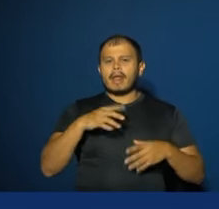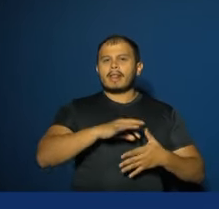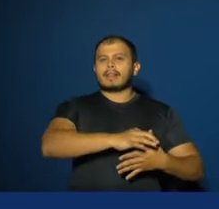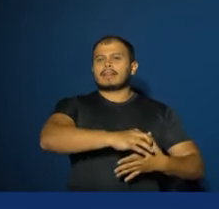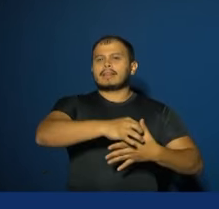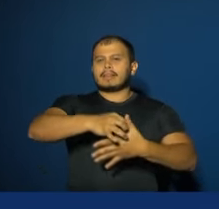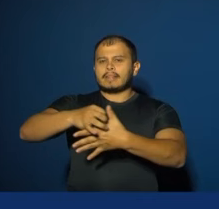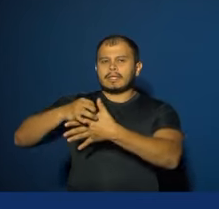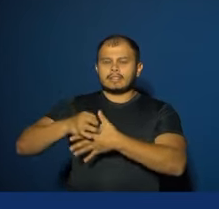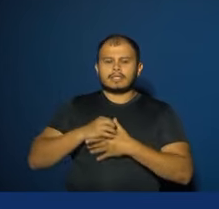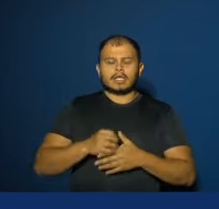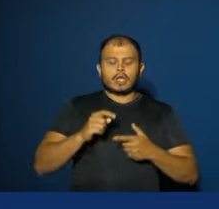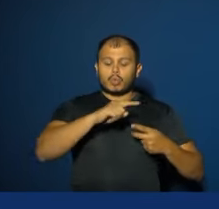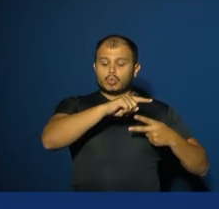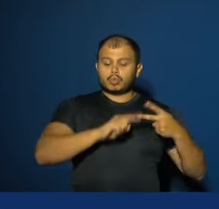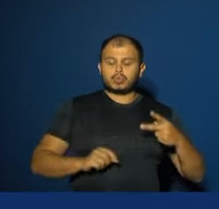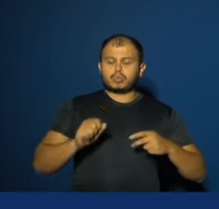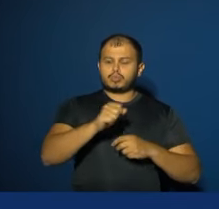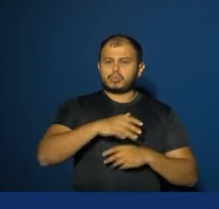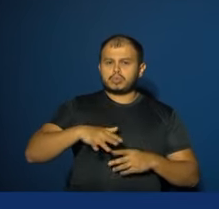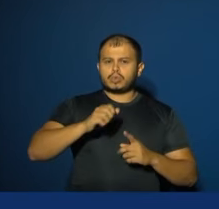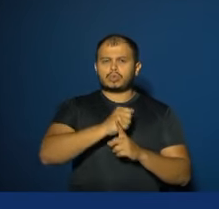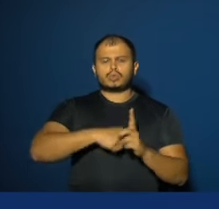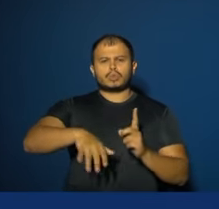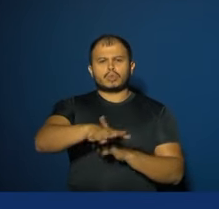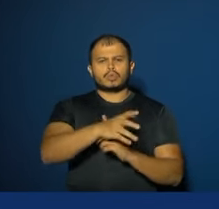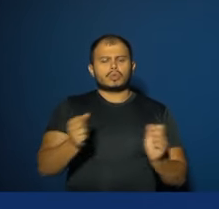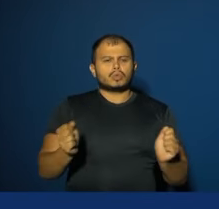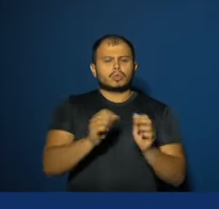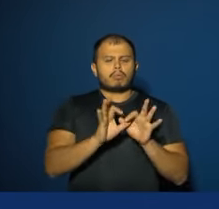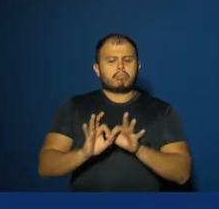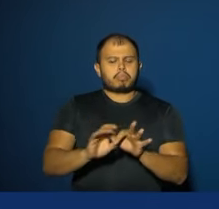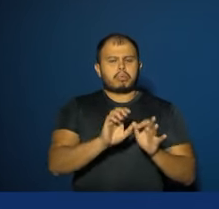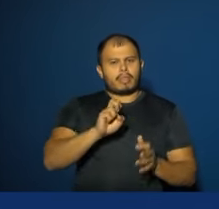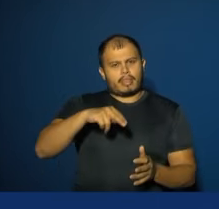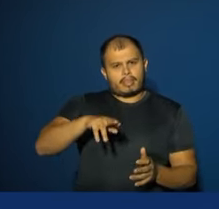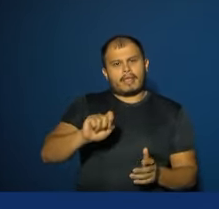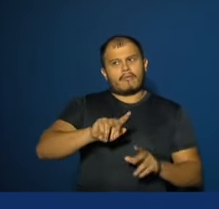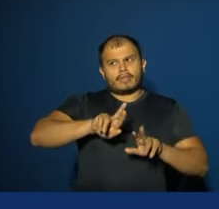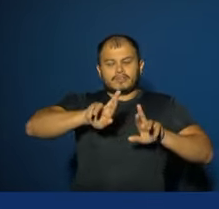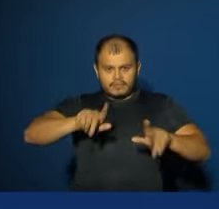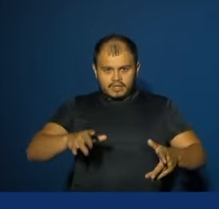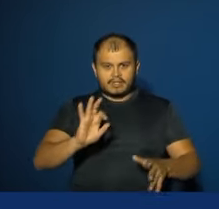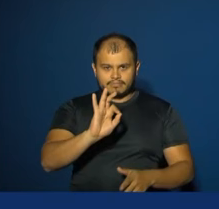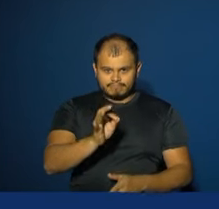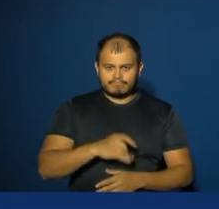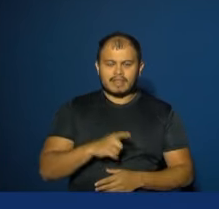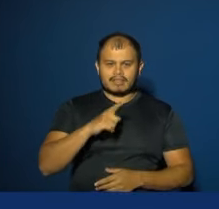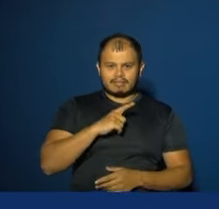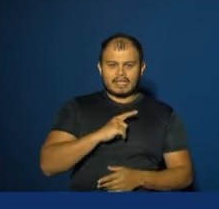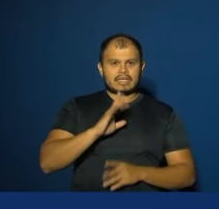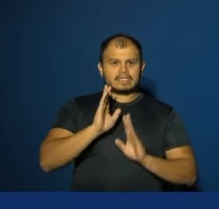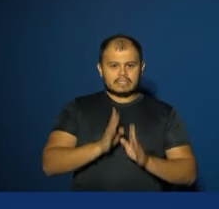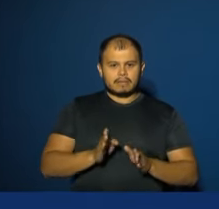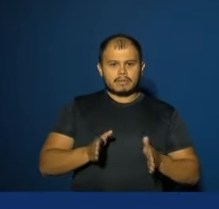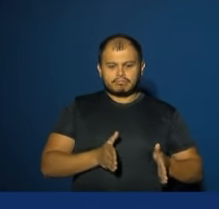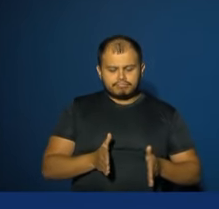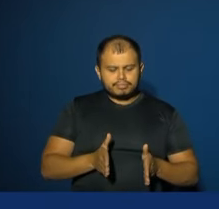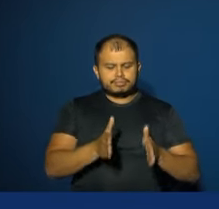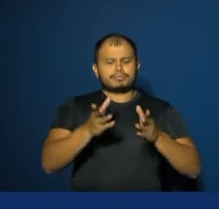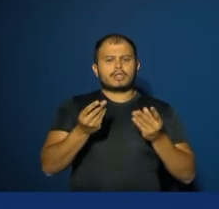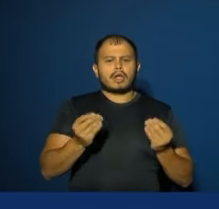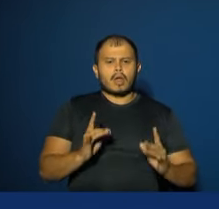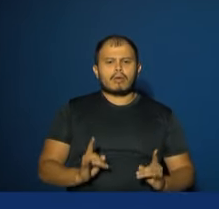de duas grandes sociedades de distribuição. O modelo de negócio da Neve, obviamente, é diferente. É uma empresa verticalizada, reservoir to